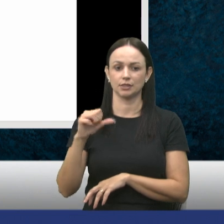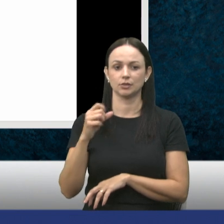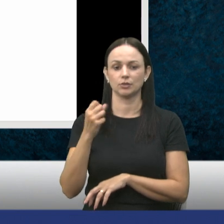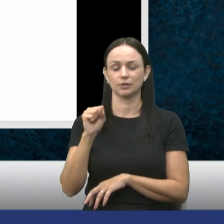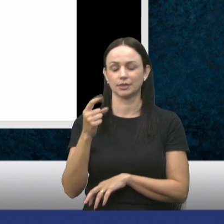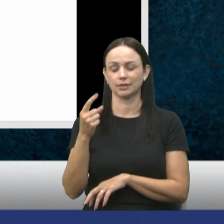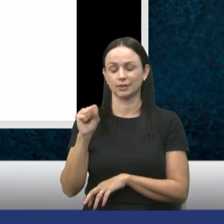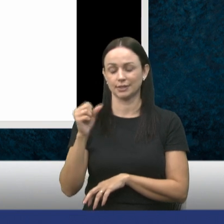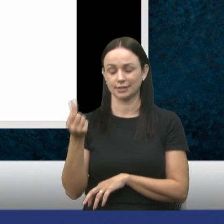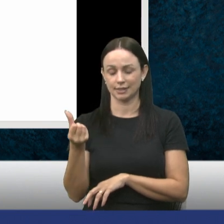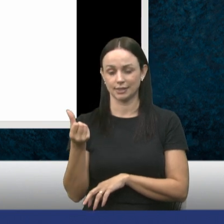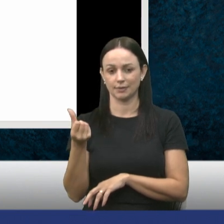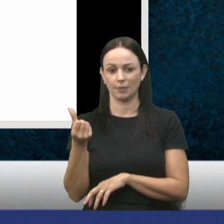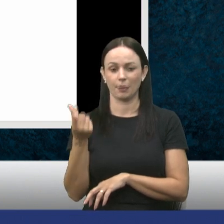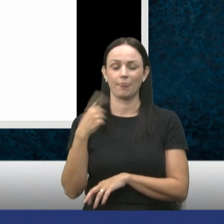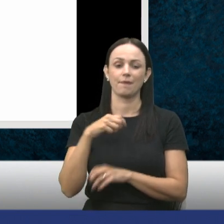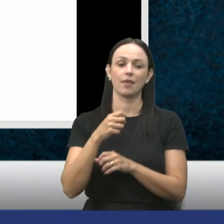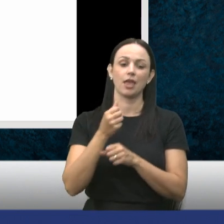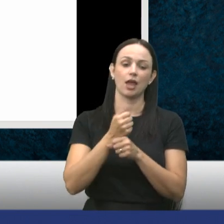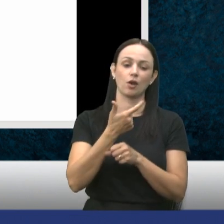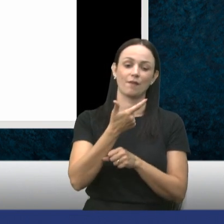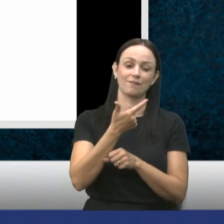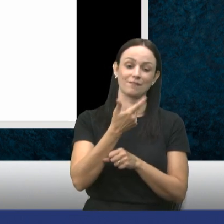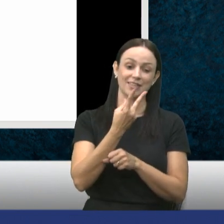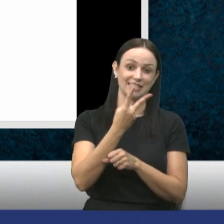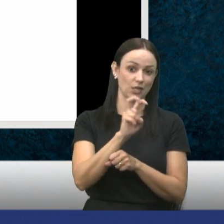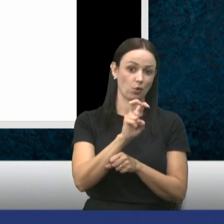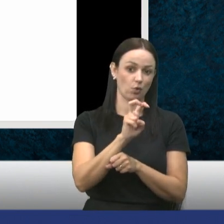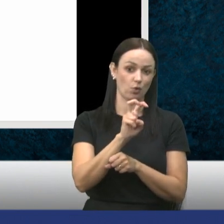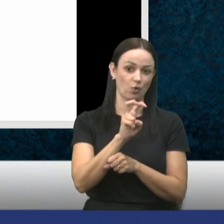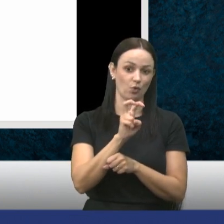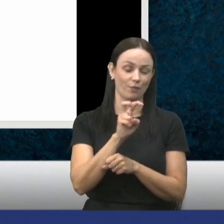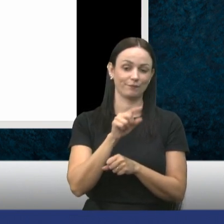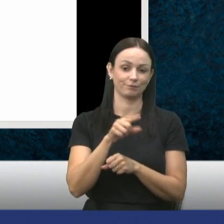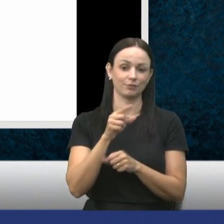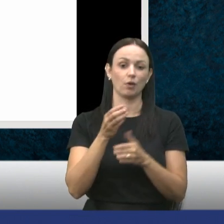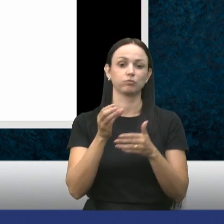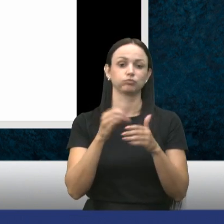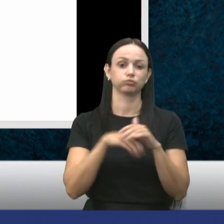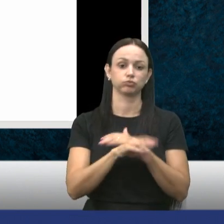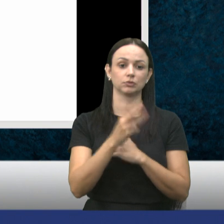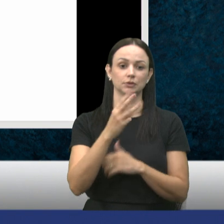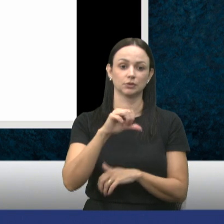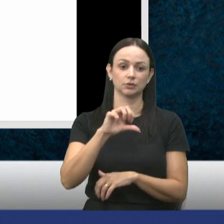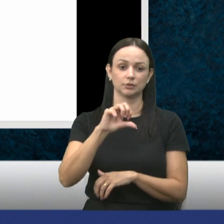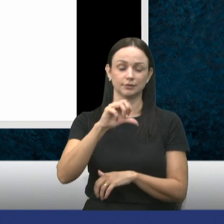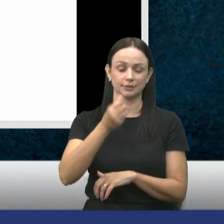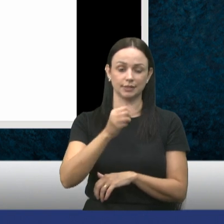335.819.886 e em 2025 empenhado